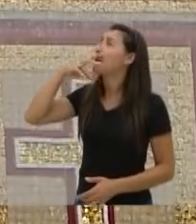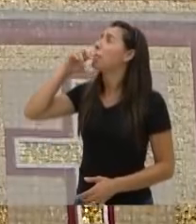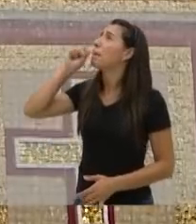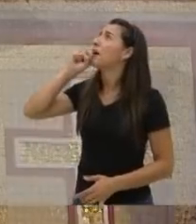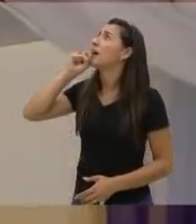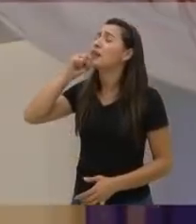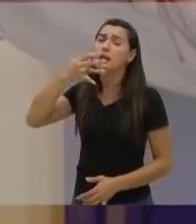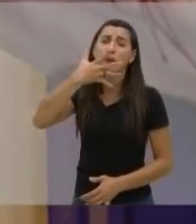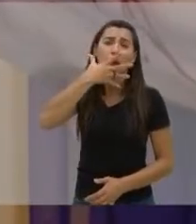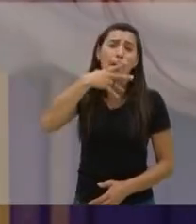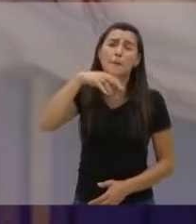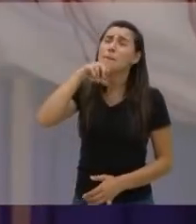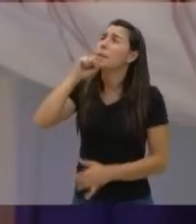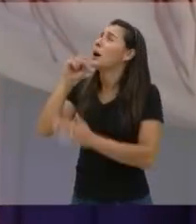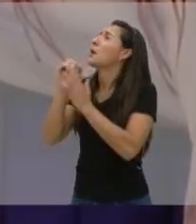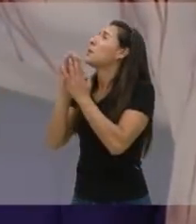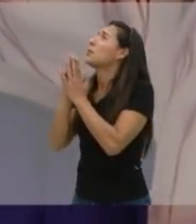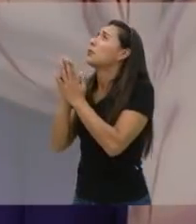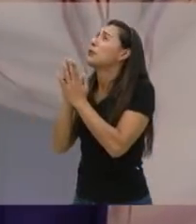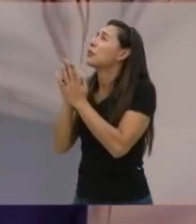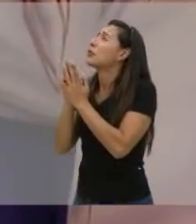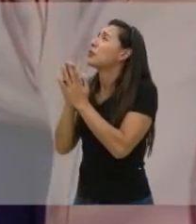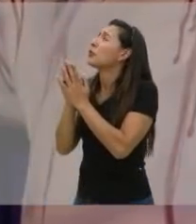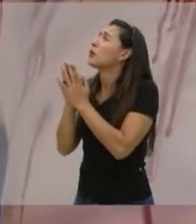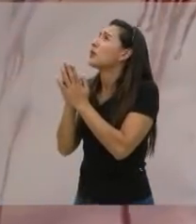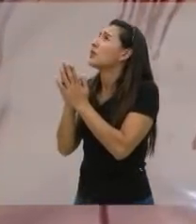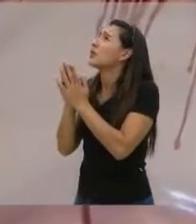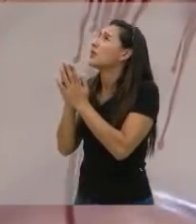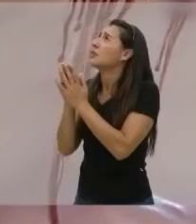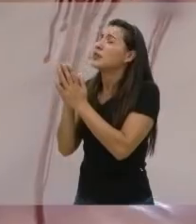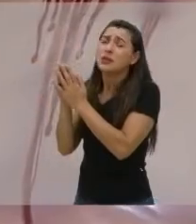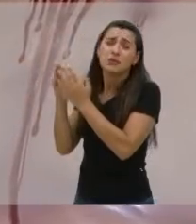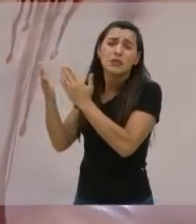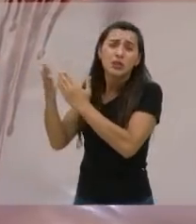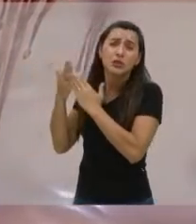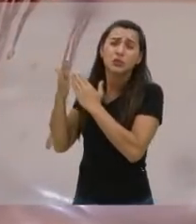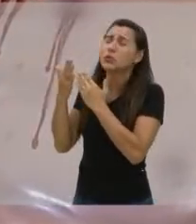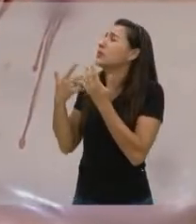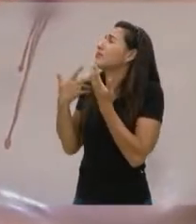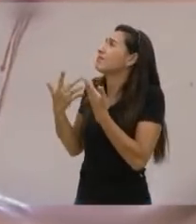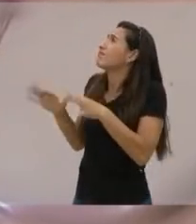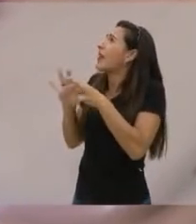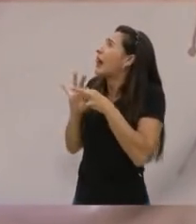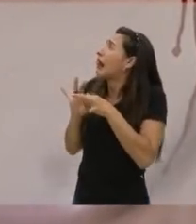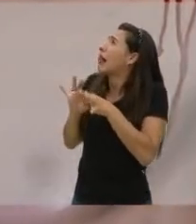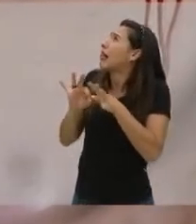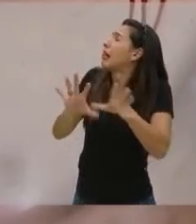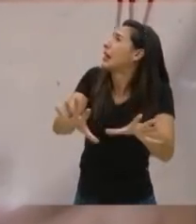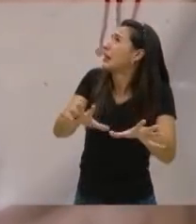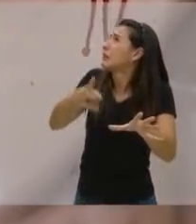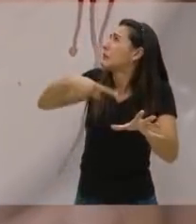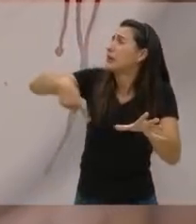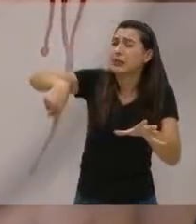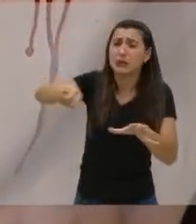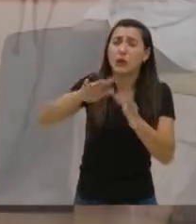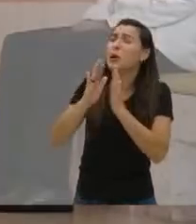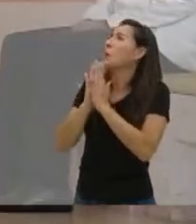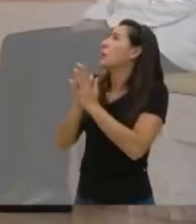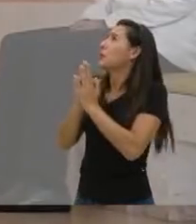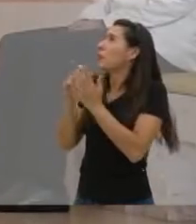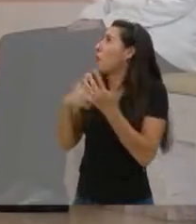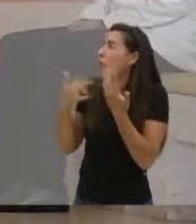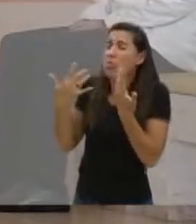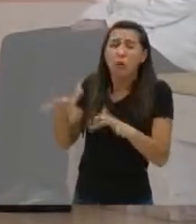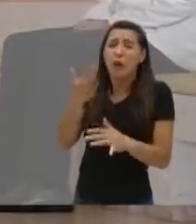Pai, livra-me desta hora, chegou a hora, mas livra-me de Jerusalém, livra-me da